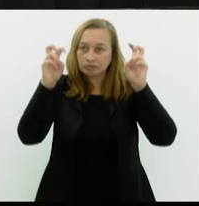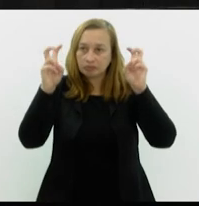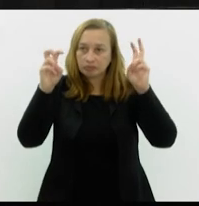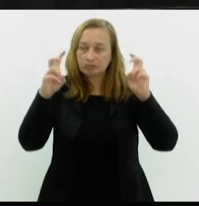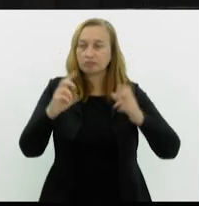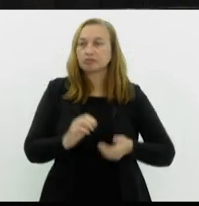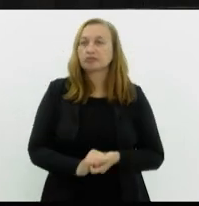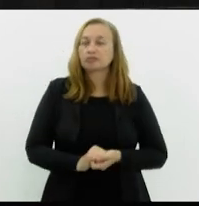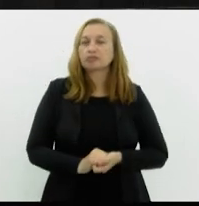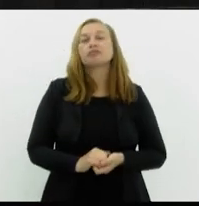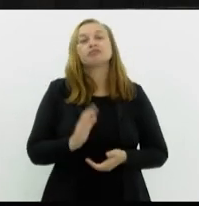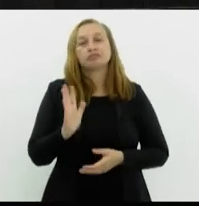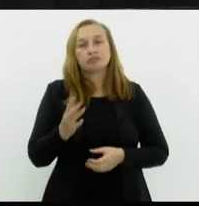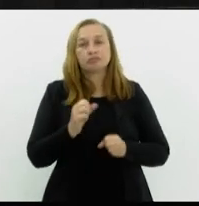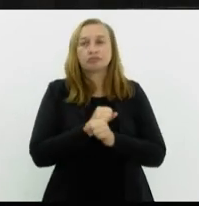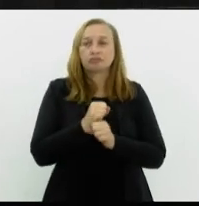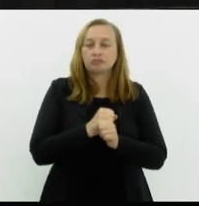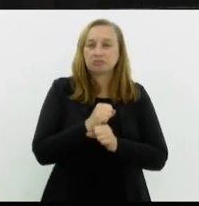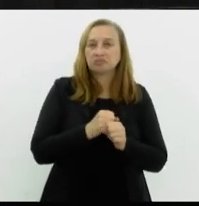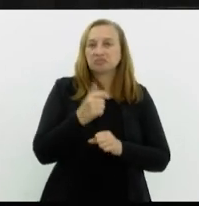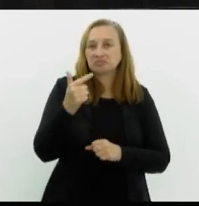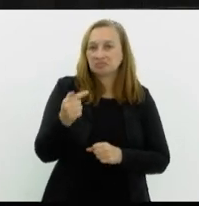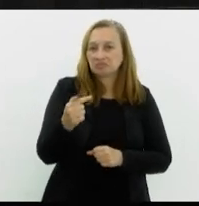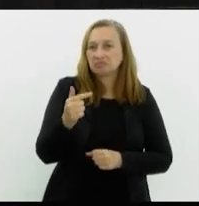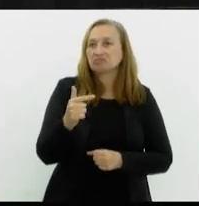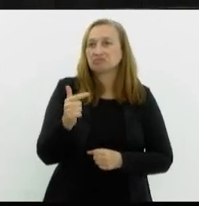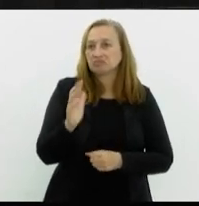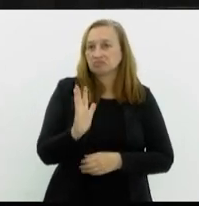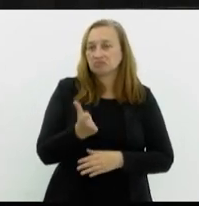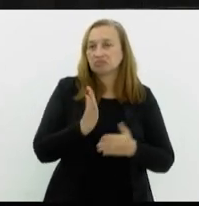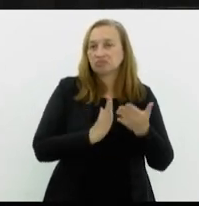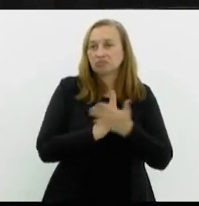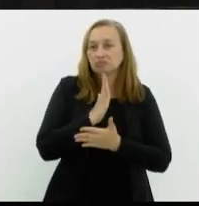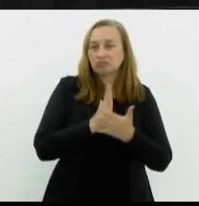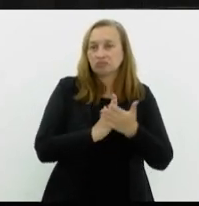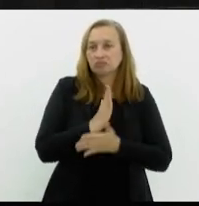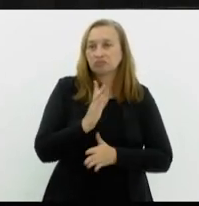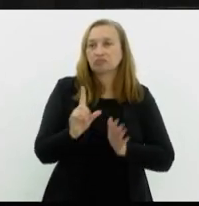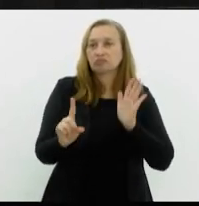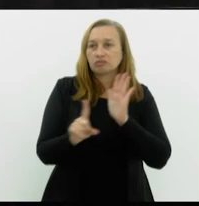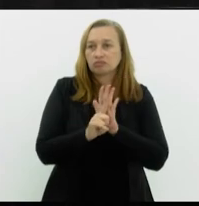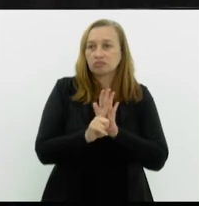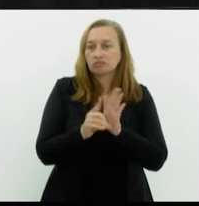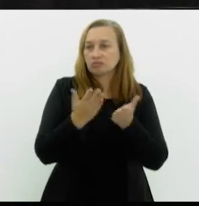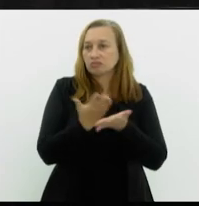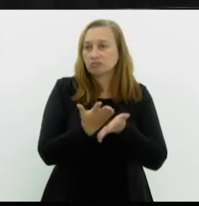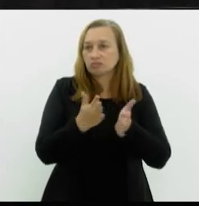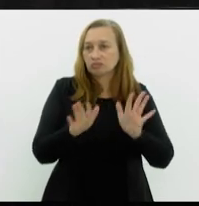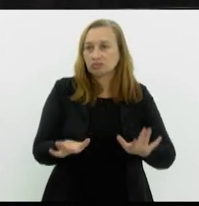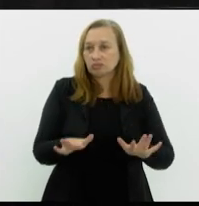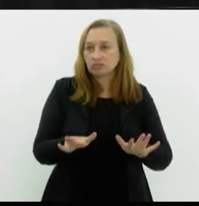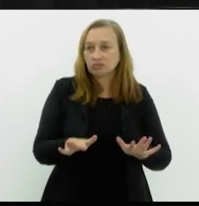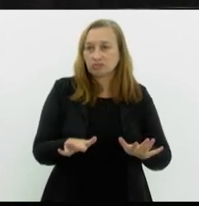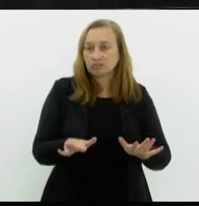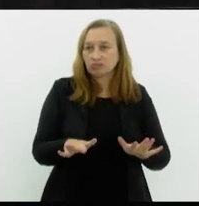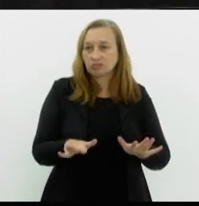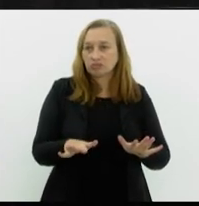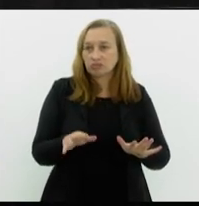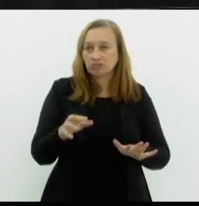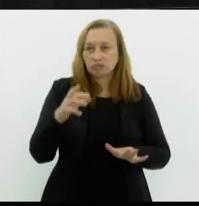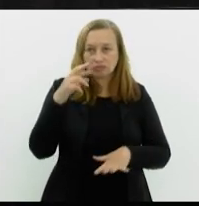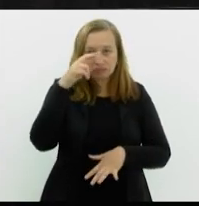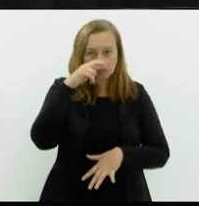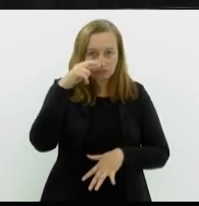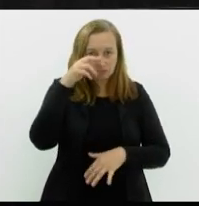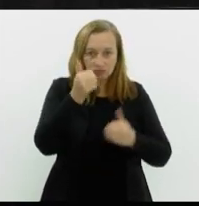de muitos e muitos anos, 7 anos, aprovamos a lei que acabou com a auto-vistoria, deputado